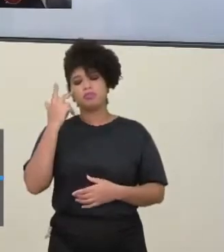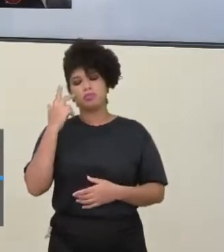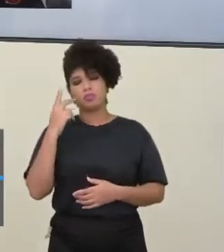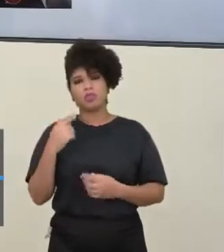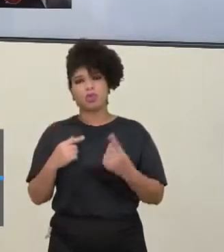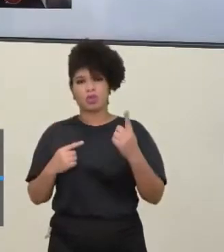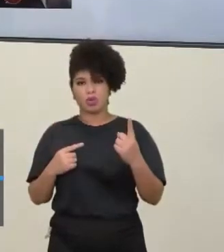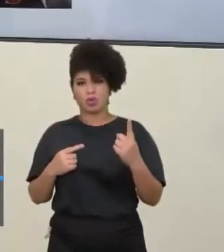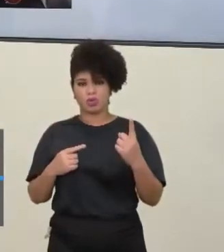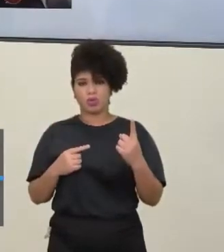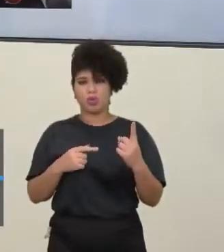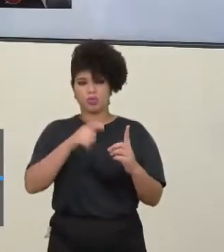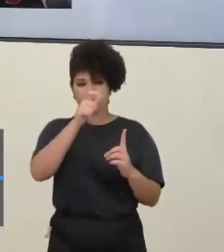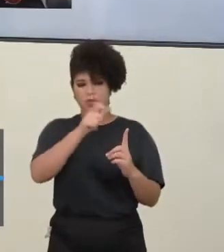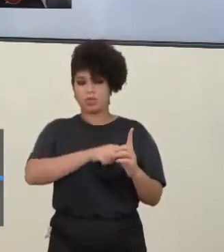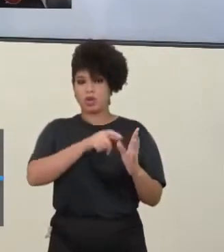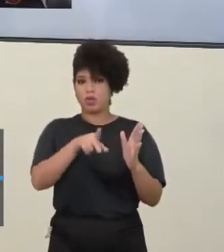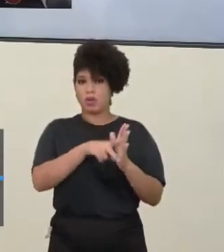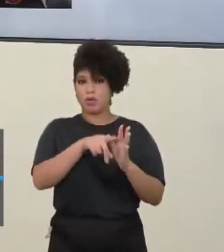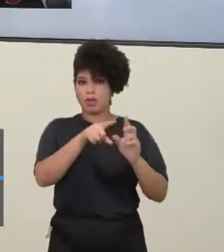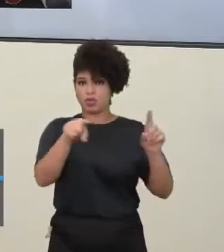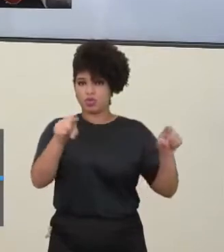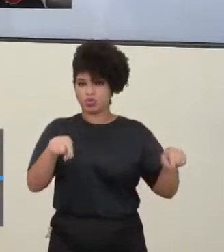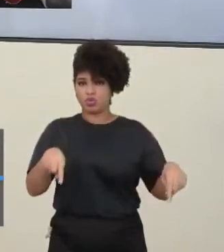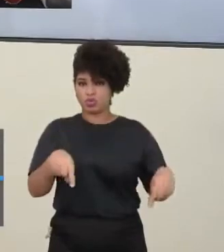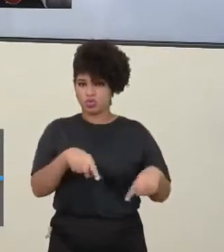só para estúdio, né? Às vezes